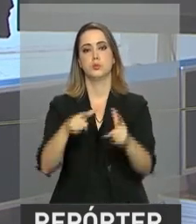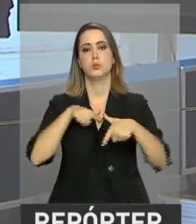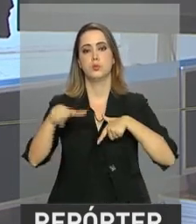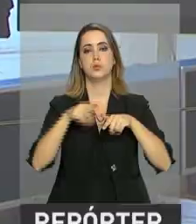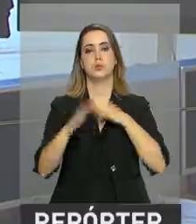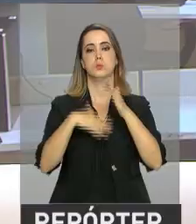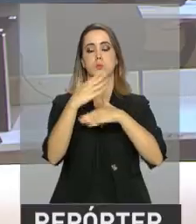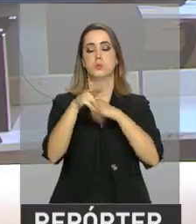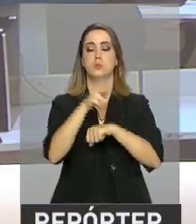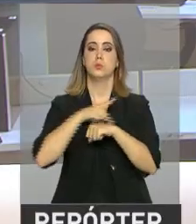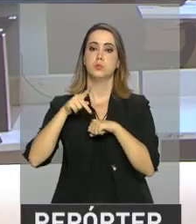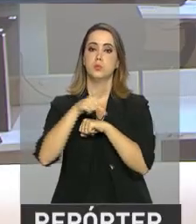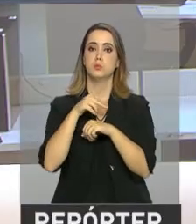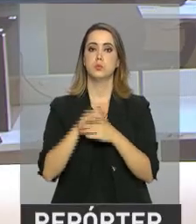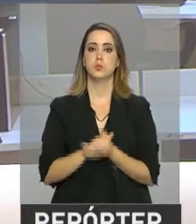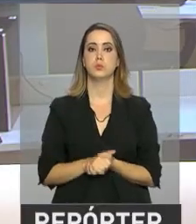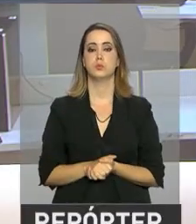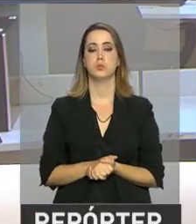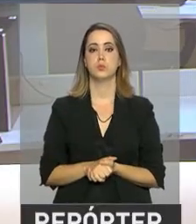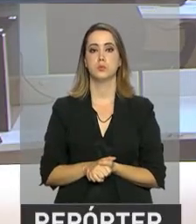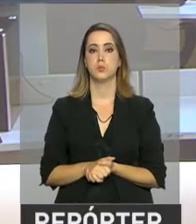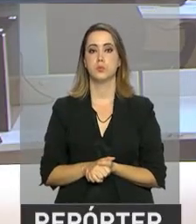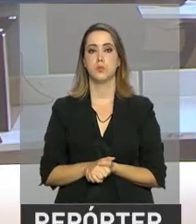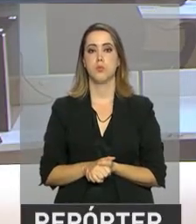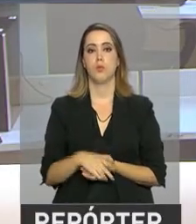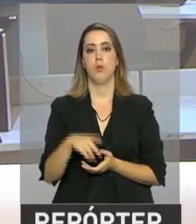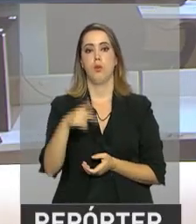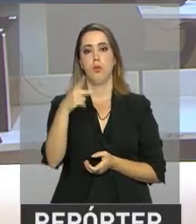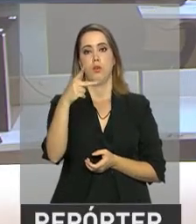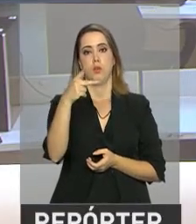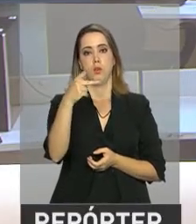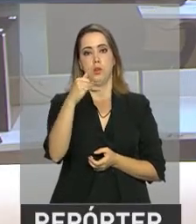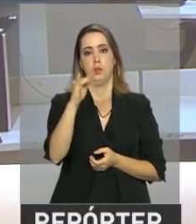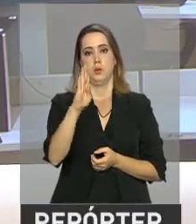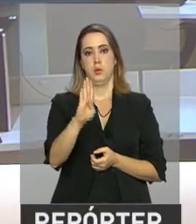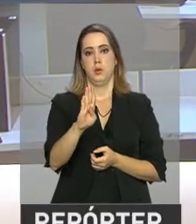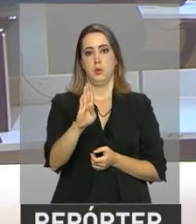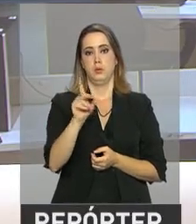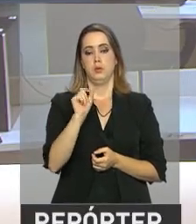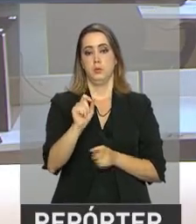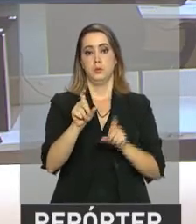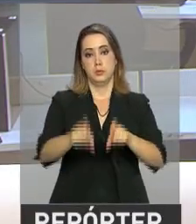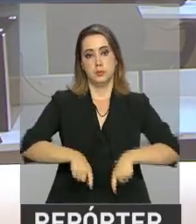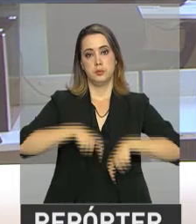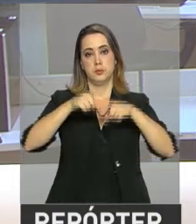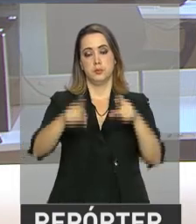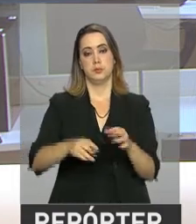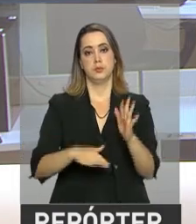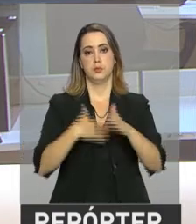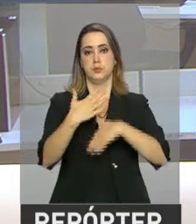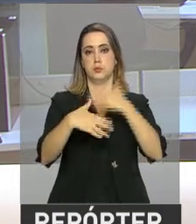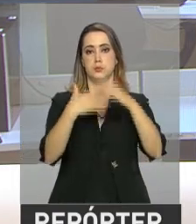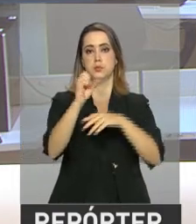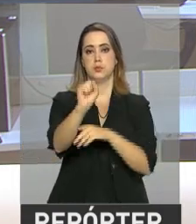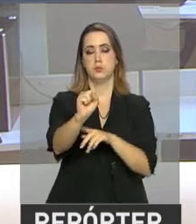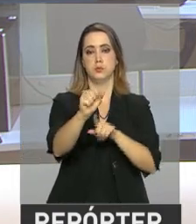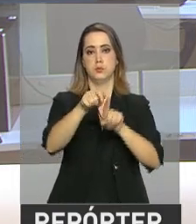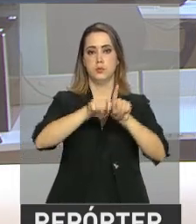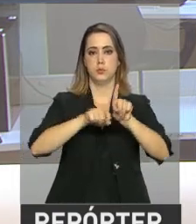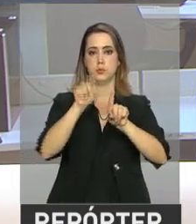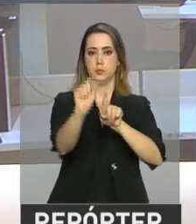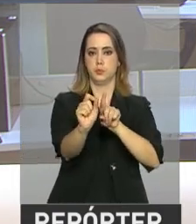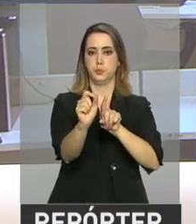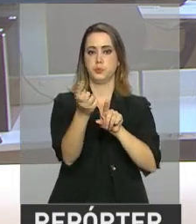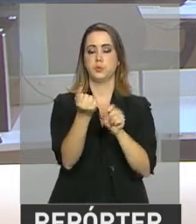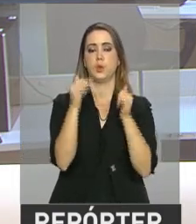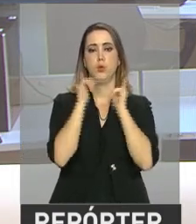país. O Produto Interno Bruto do agronegócio cresceu nos primeiros 8 meses do ano. O dado foi divulgado hoje